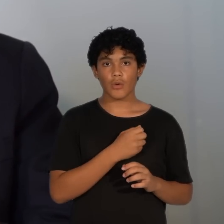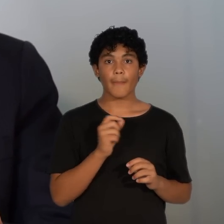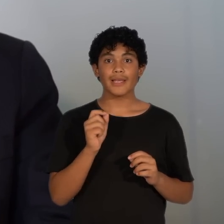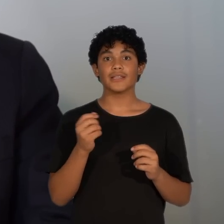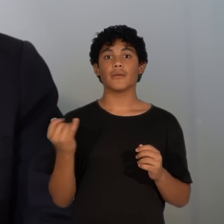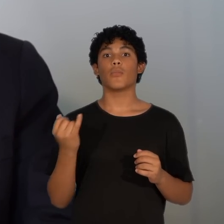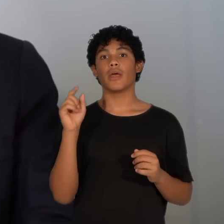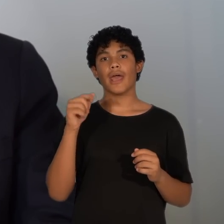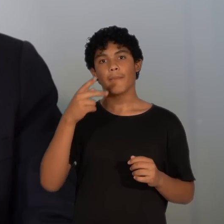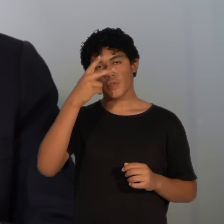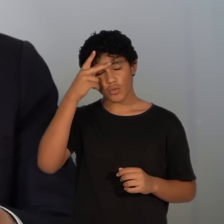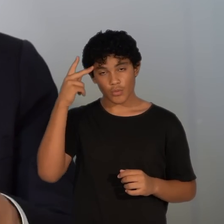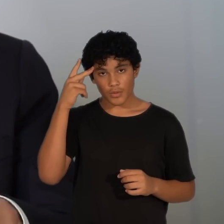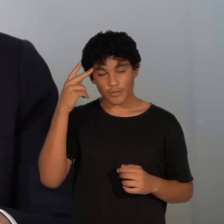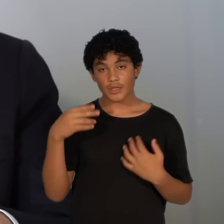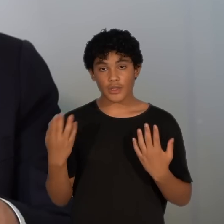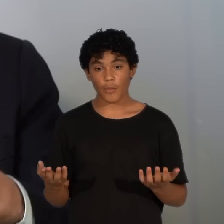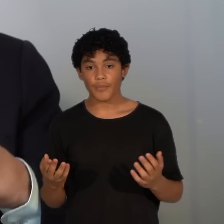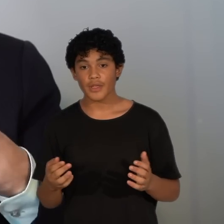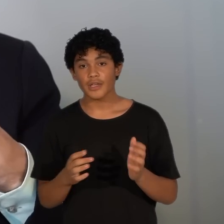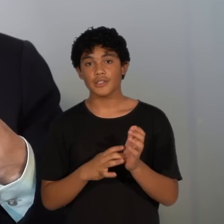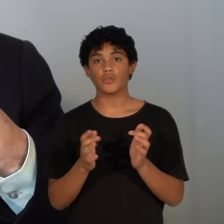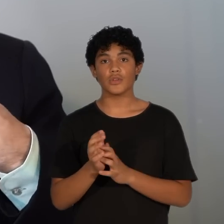quando Jesus fala, né, que